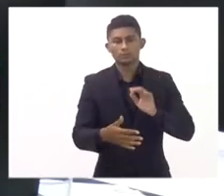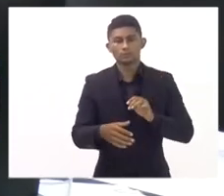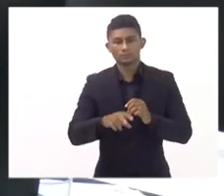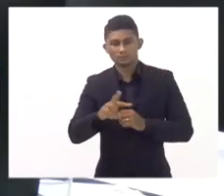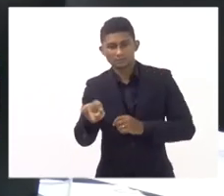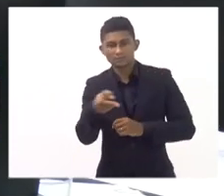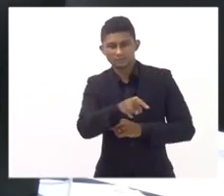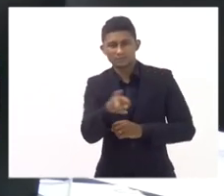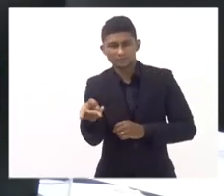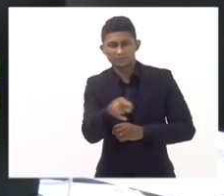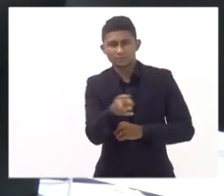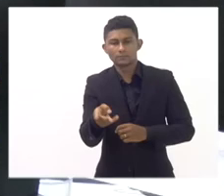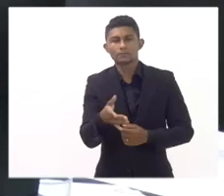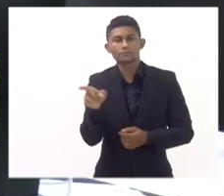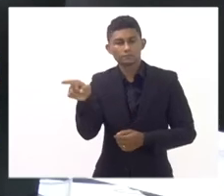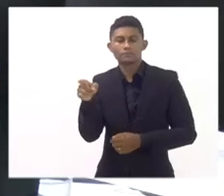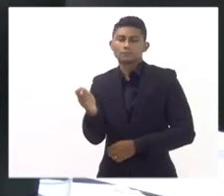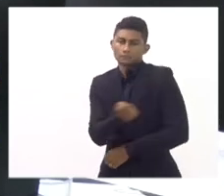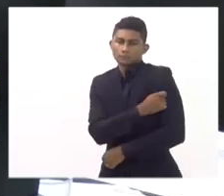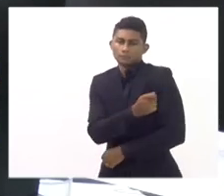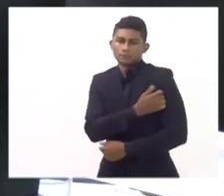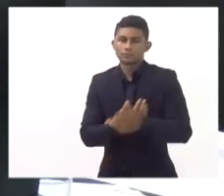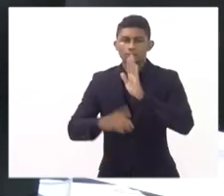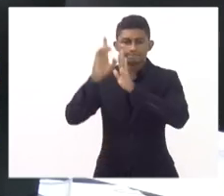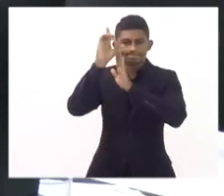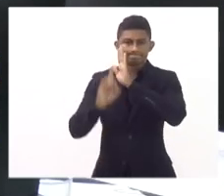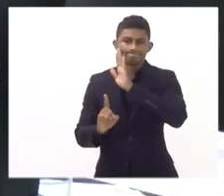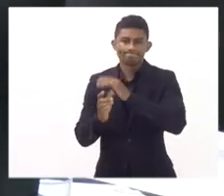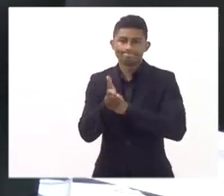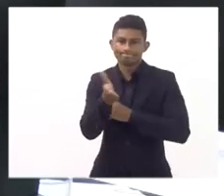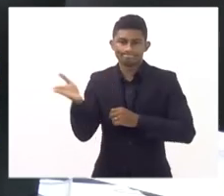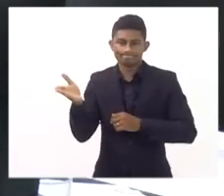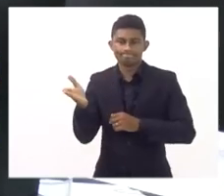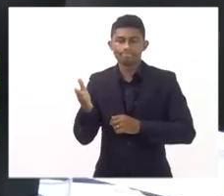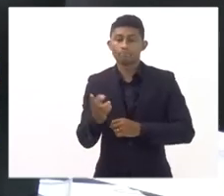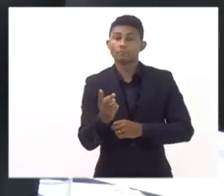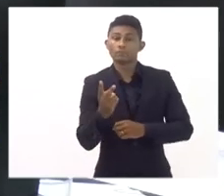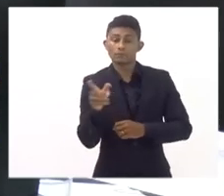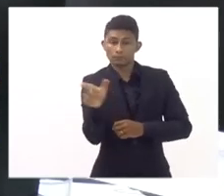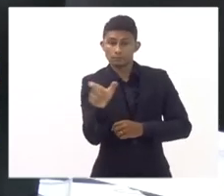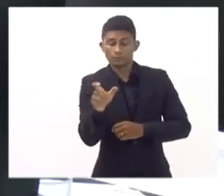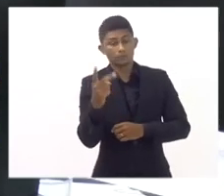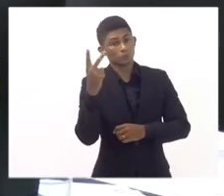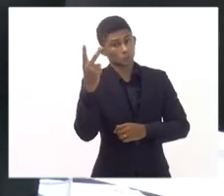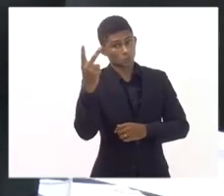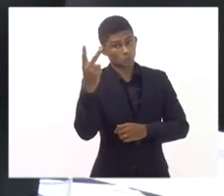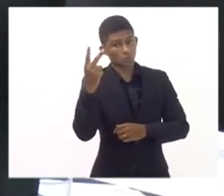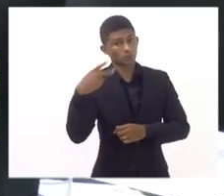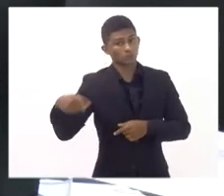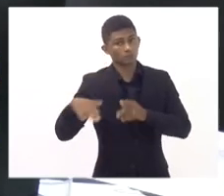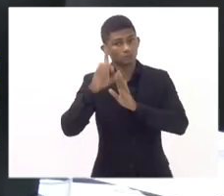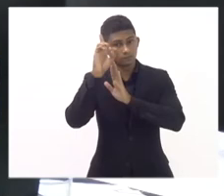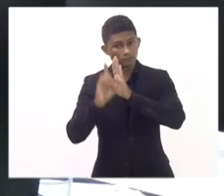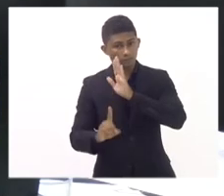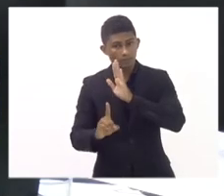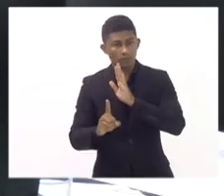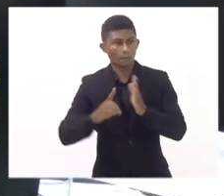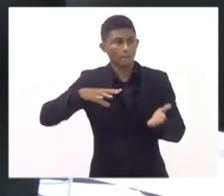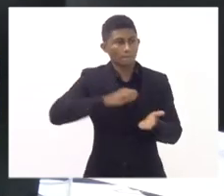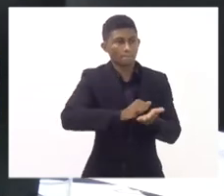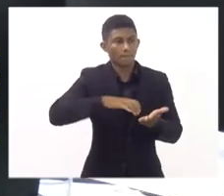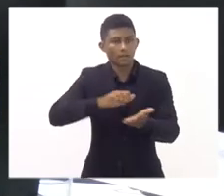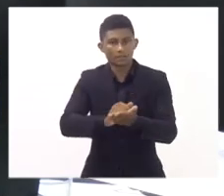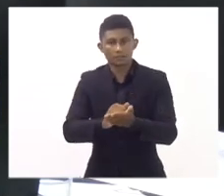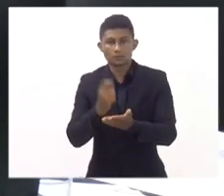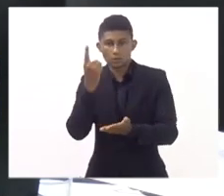modalidades e que o estudante, por isso, teria direito a dois cartões, né, vinculados cada um a uma matrícula. Esse